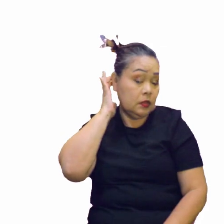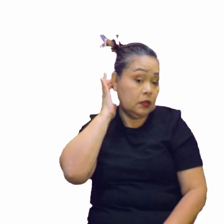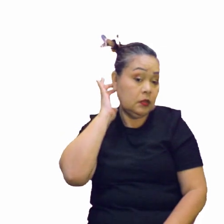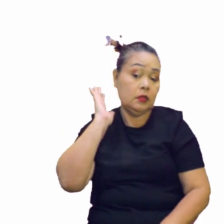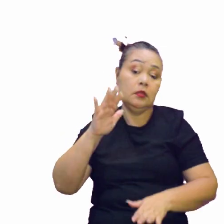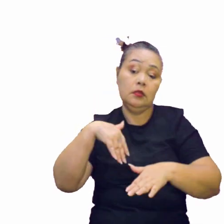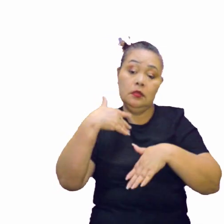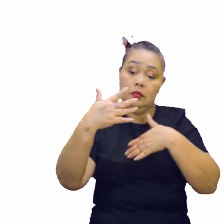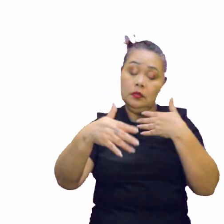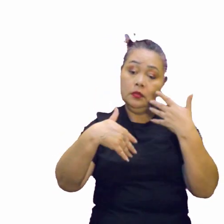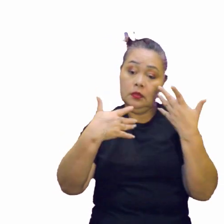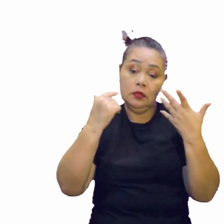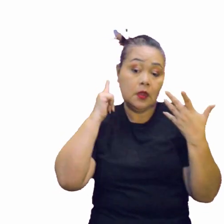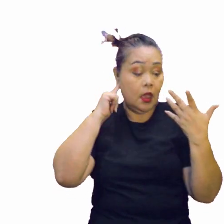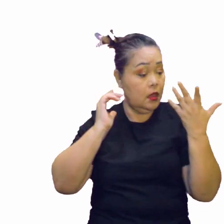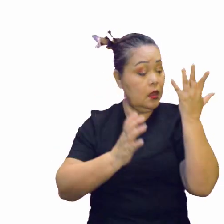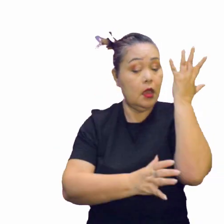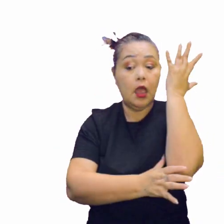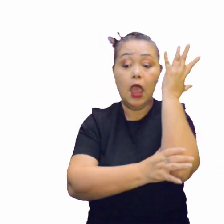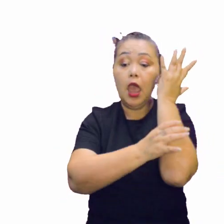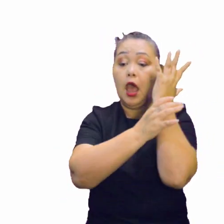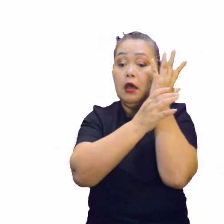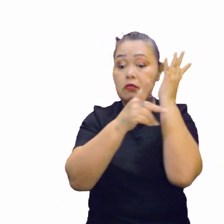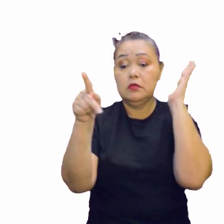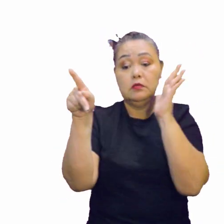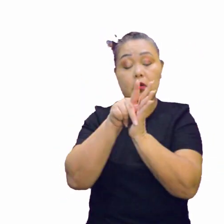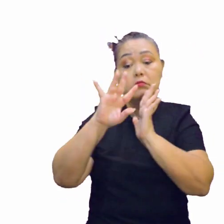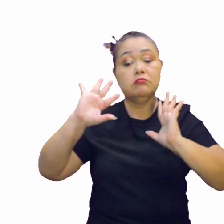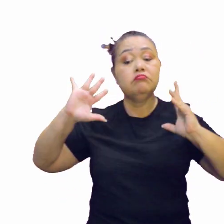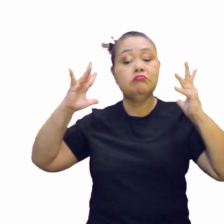em árvores nativas tem que se fazer o